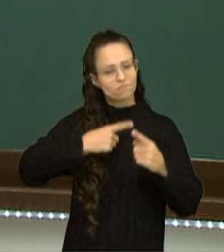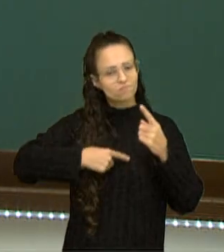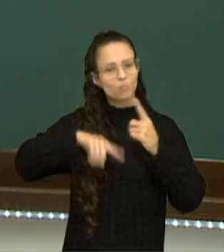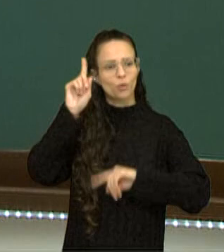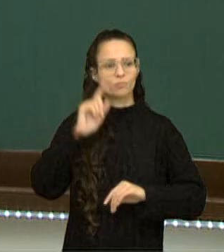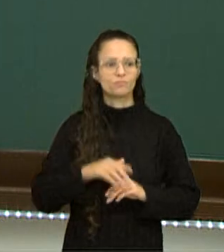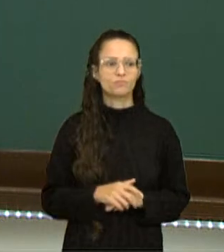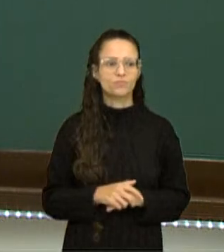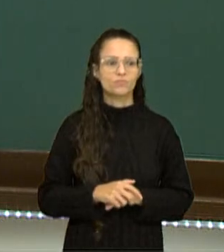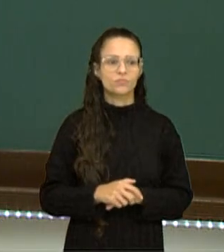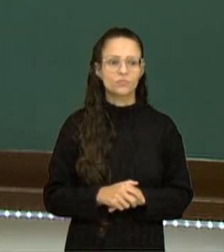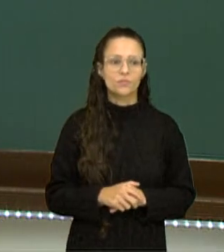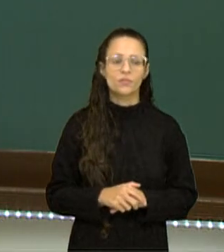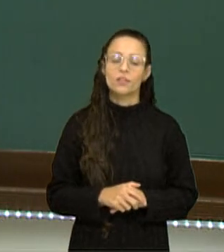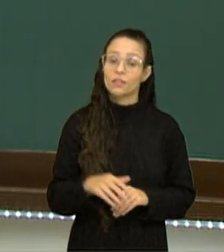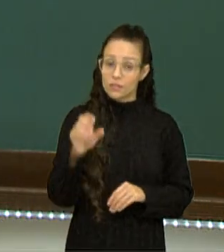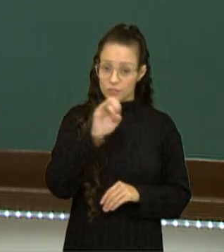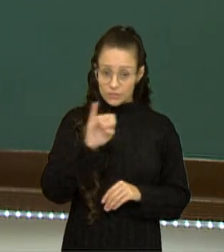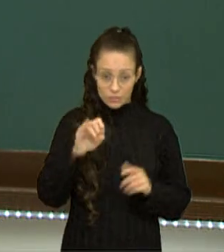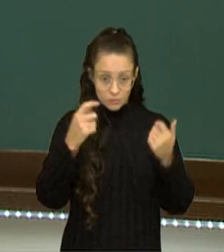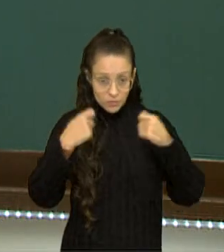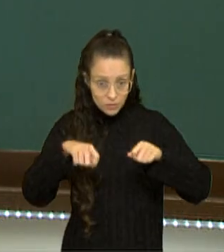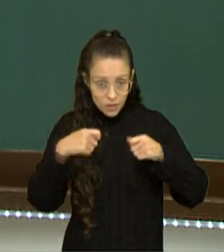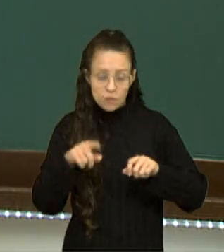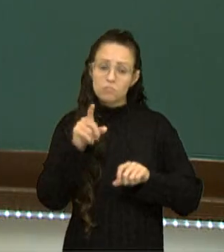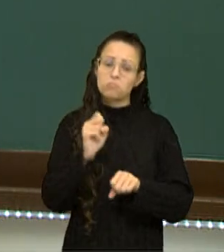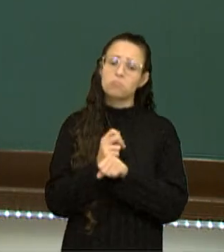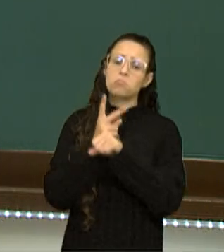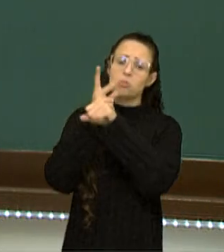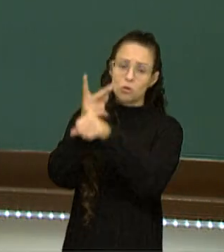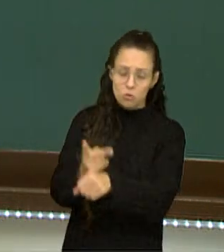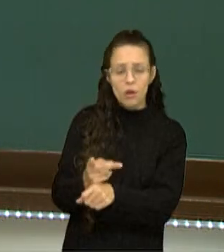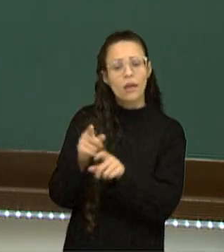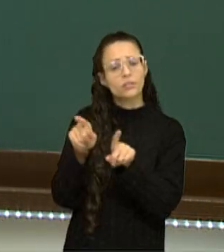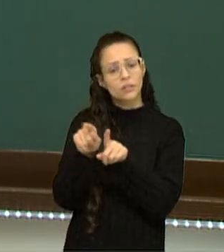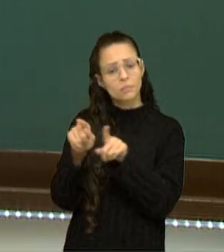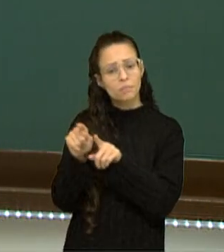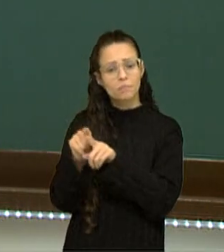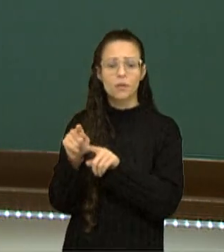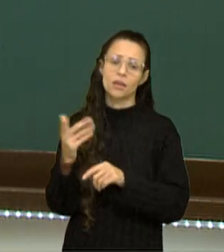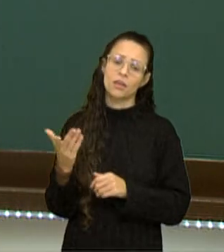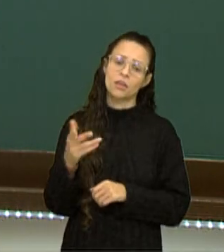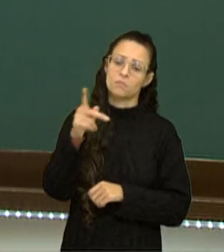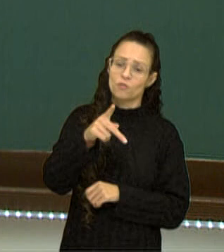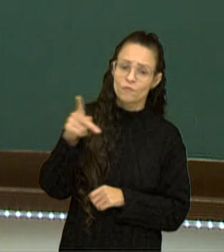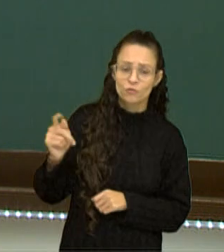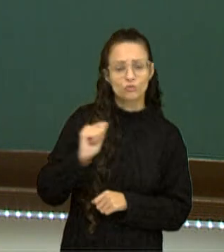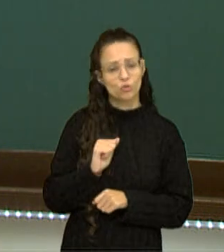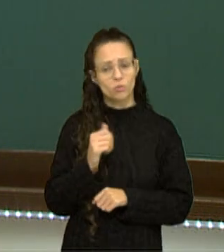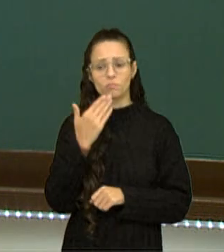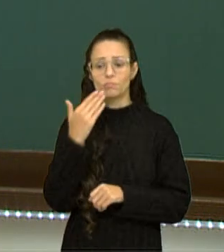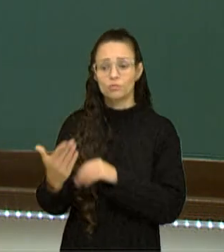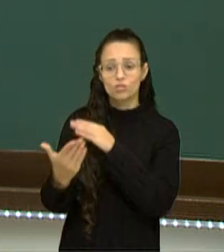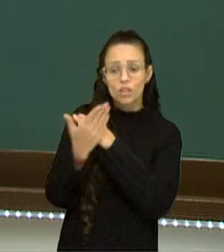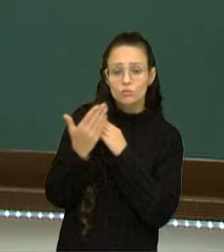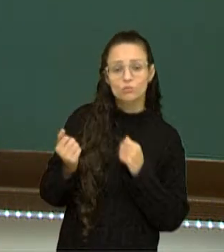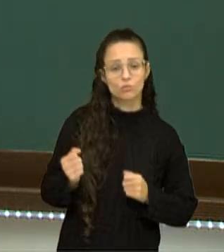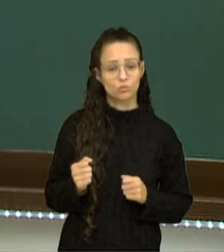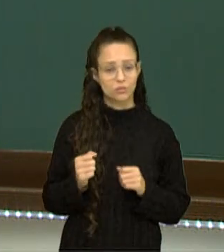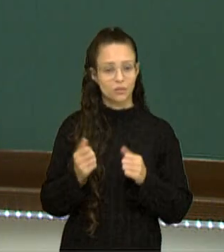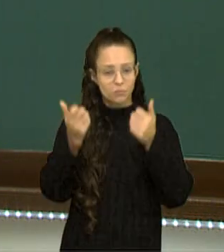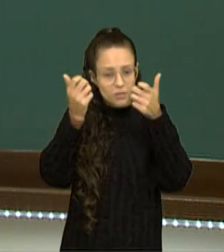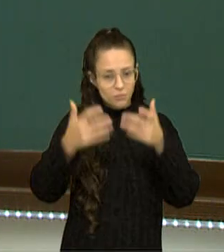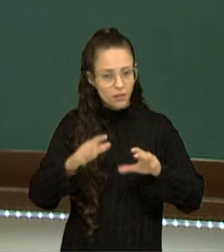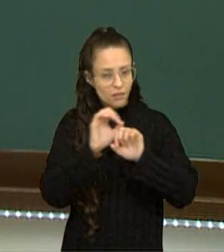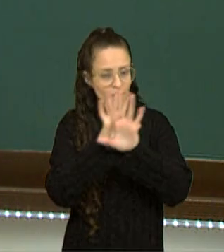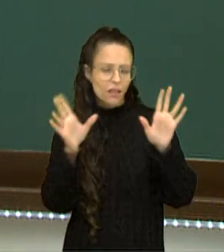esse momento, tá? Se necessário, você pode procurar ajuda também com o seu professor, com a sua professora, para o